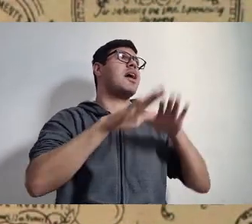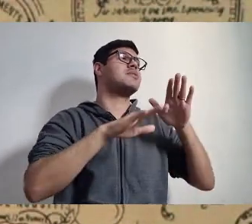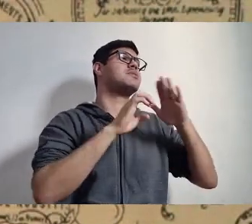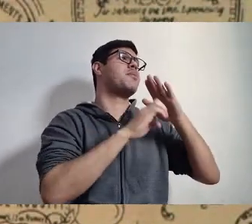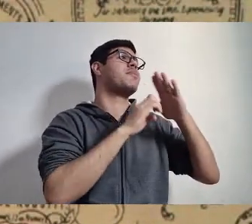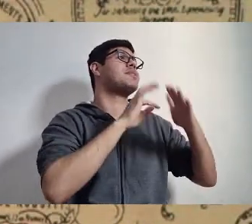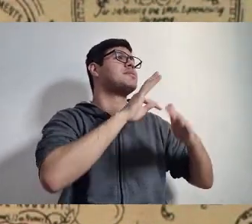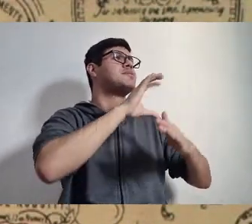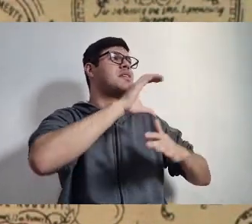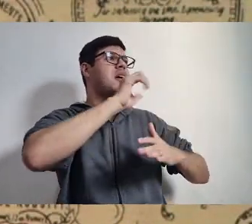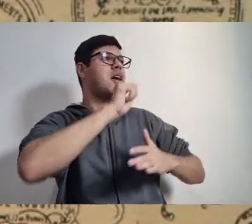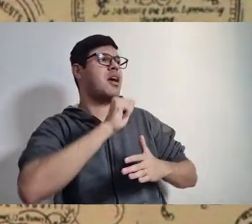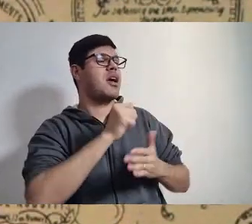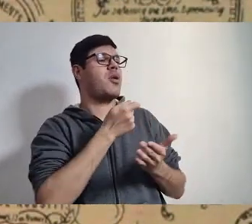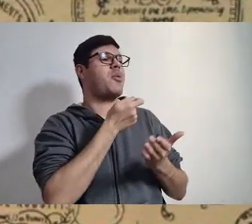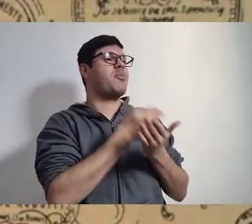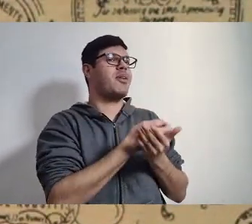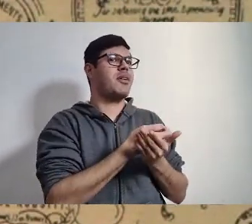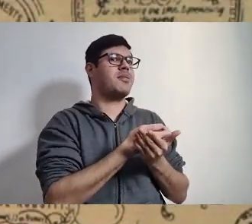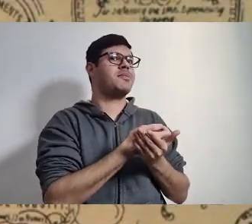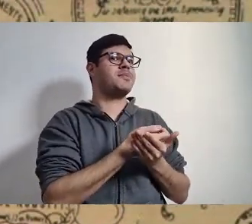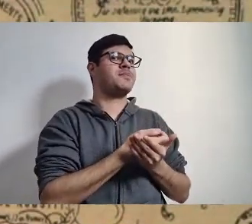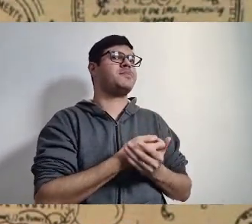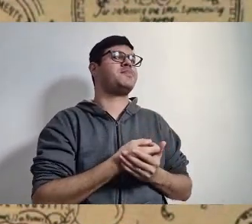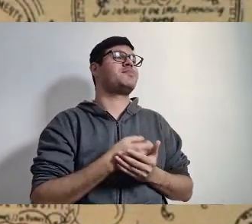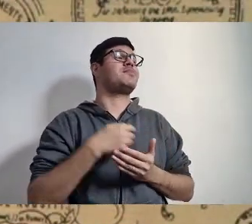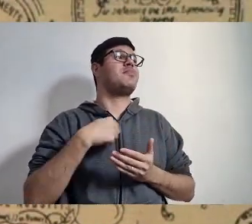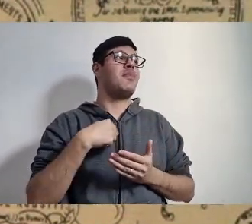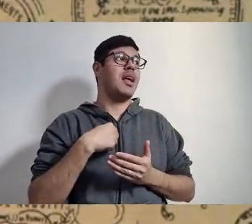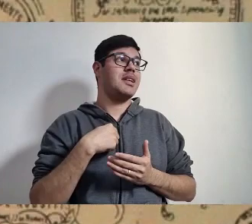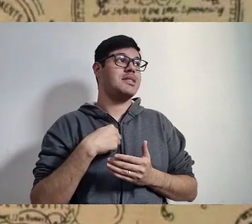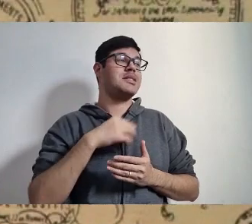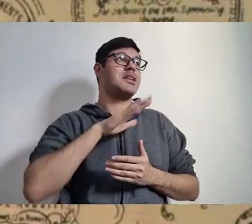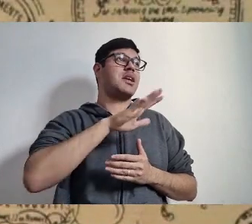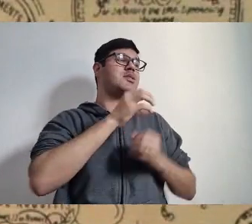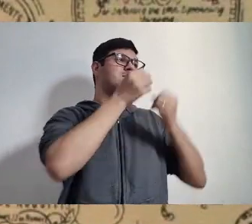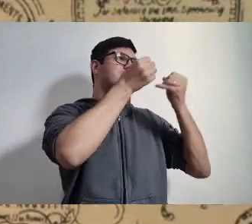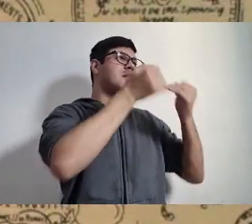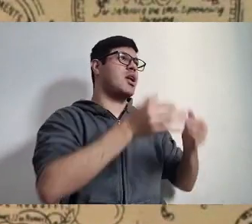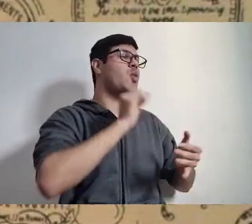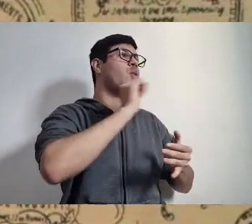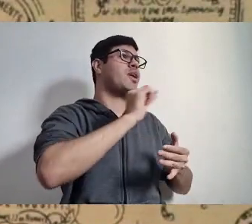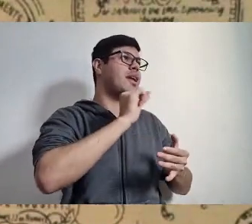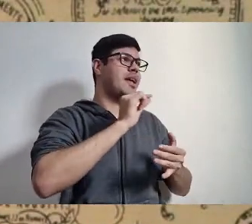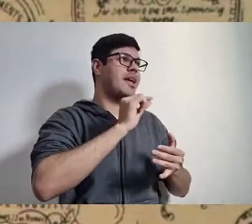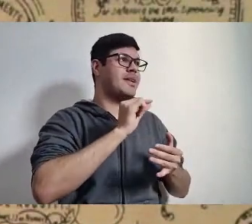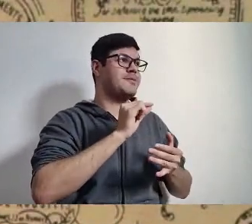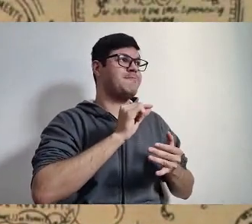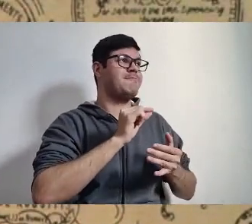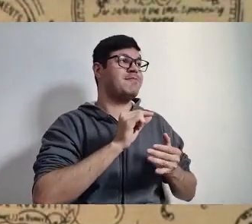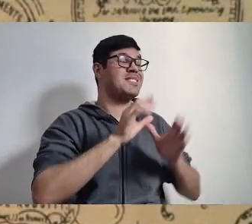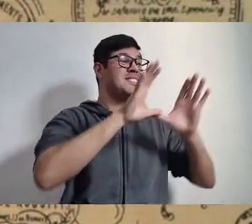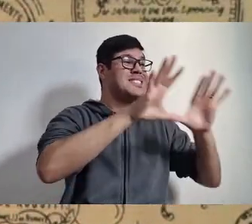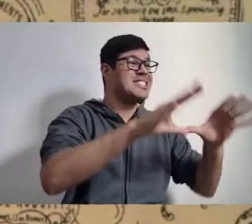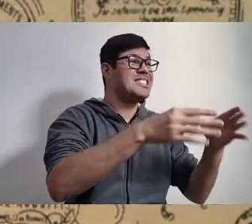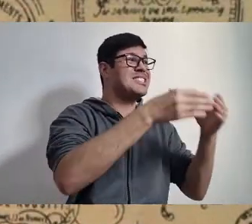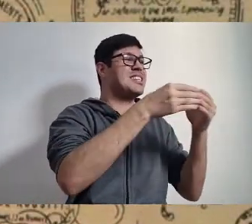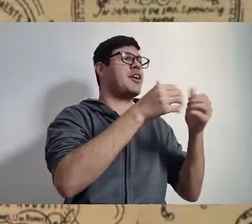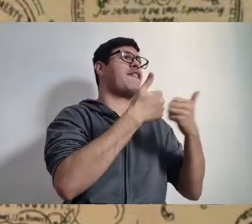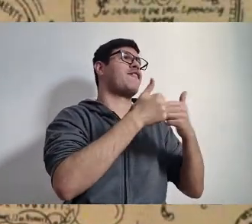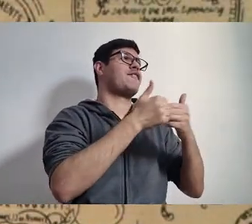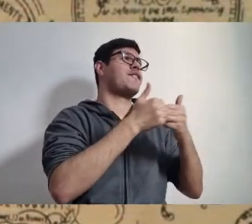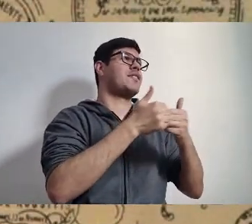da sua própria receita. Então, isso é uma das vantagens. Agora, eu acho que frota é um problema de todos